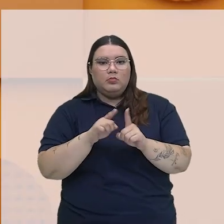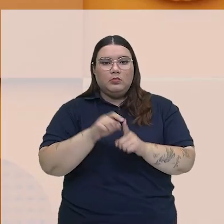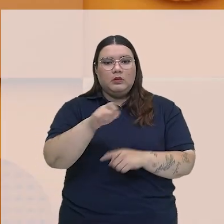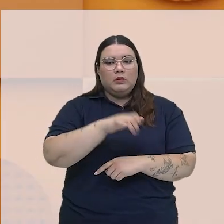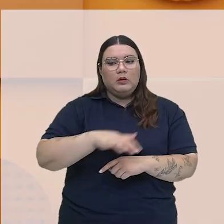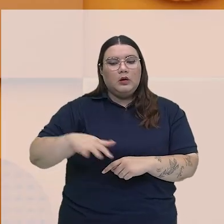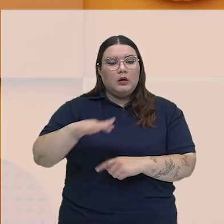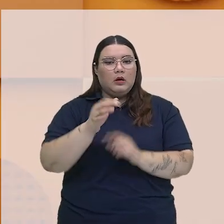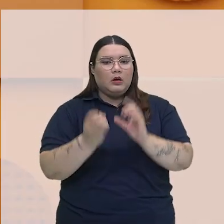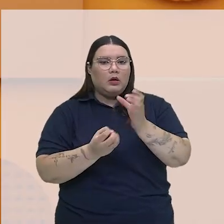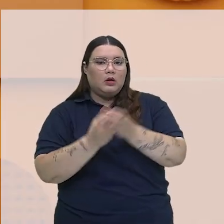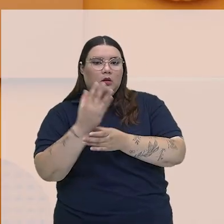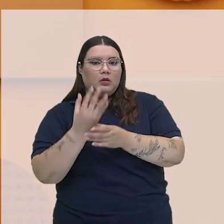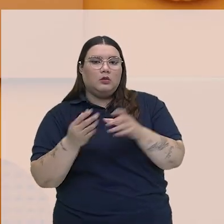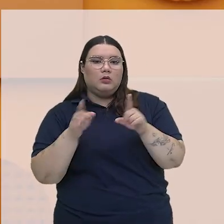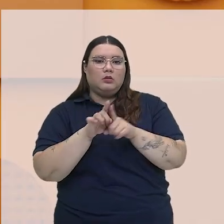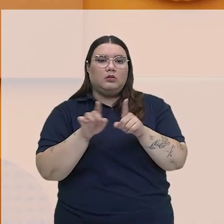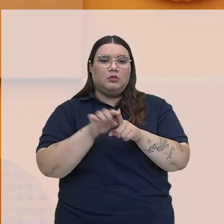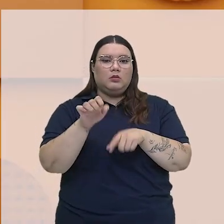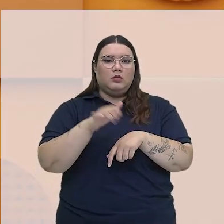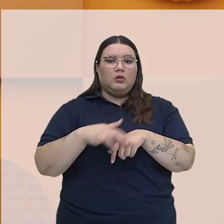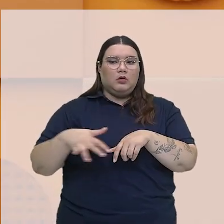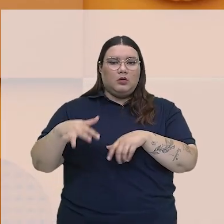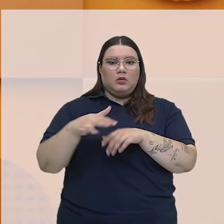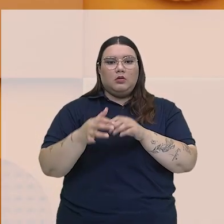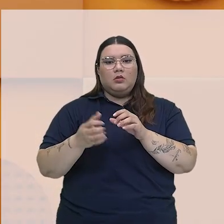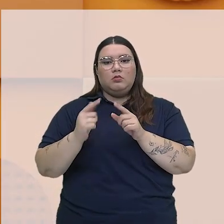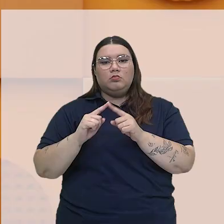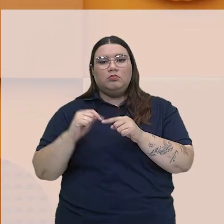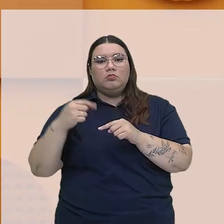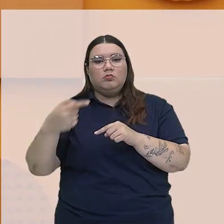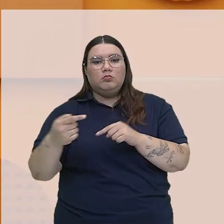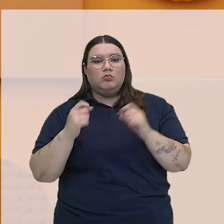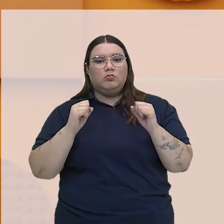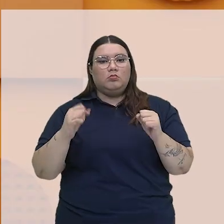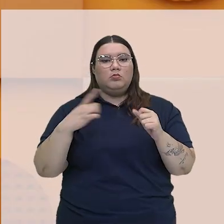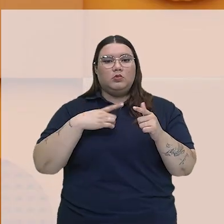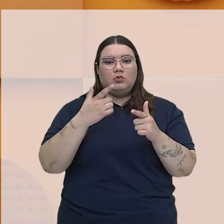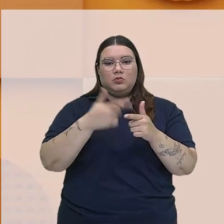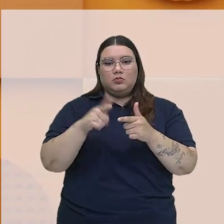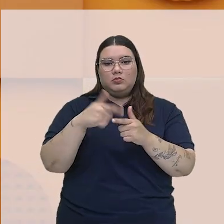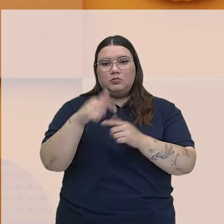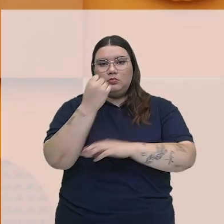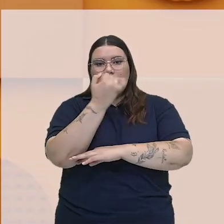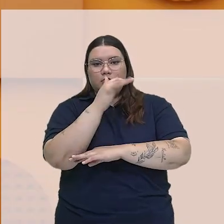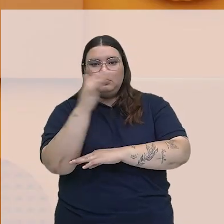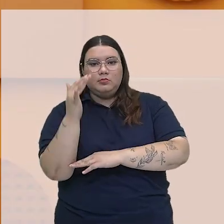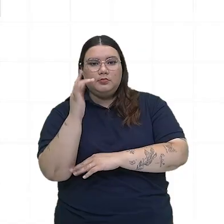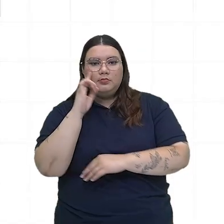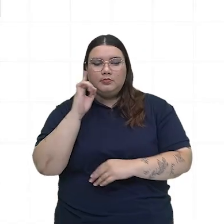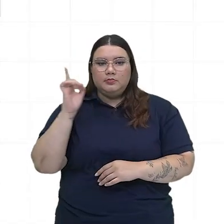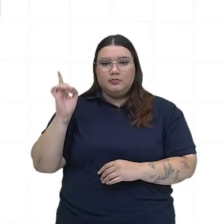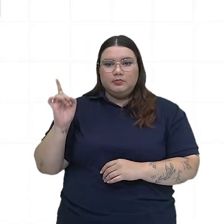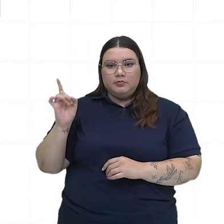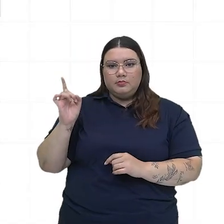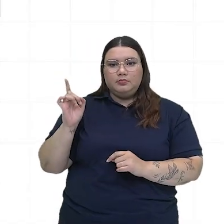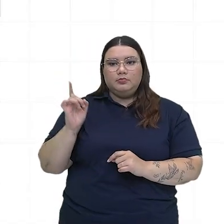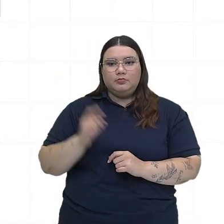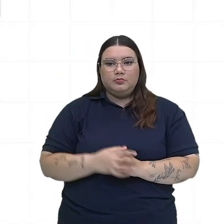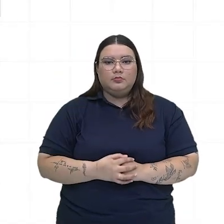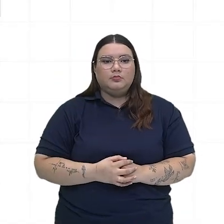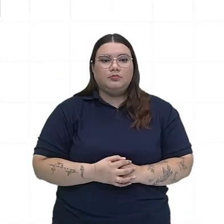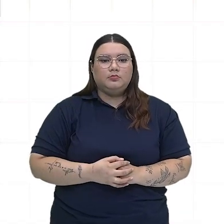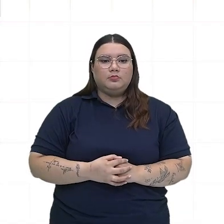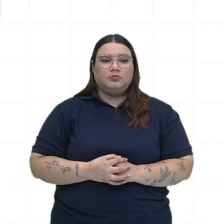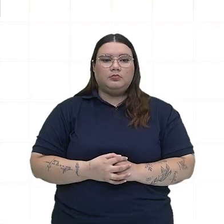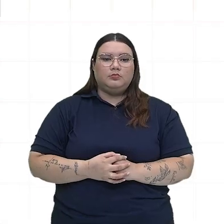ela foi colocada e também para as áreas que vêm depois, porque elas podem trazer diversos problemas ambientais, como a gente vai ver agora. Então, a